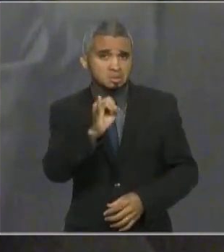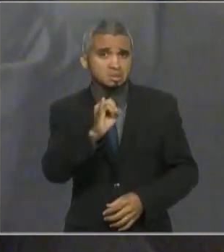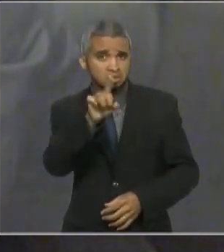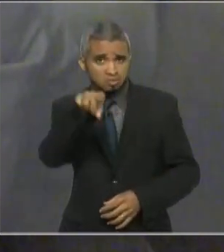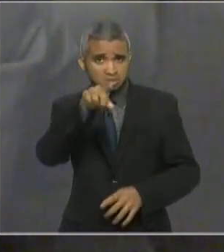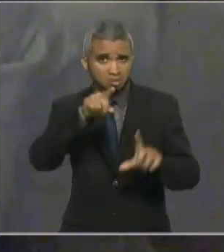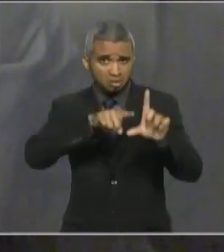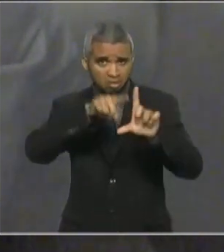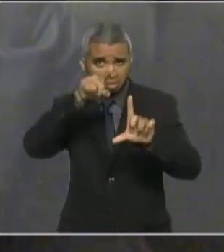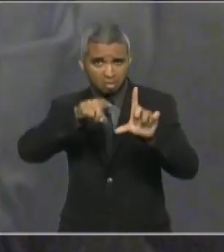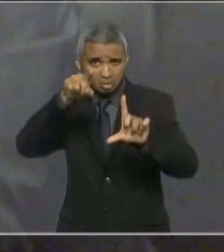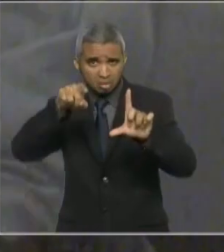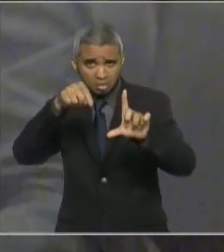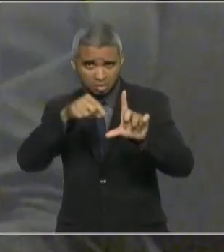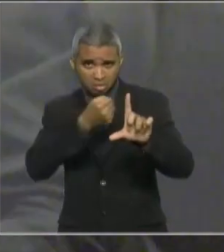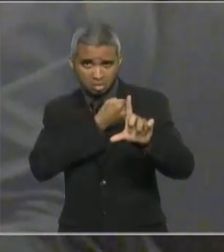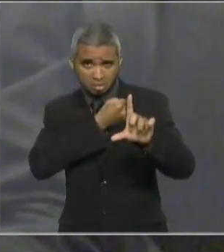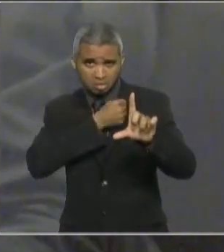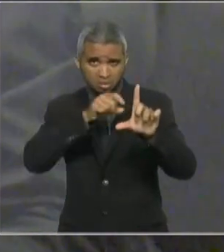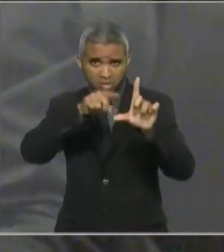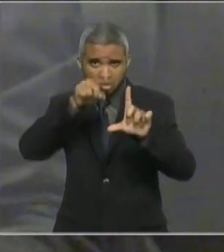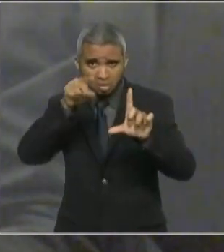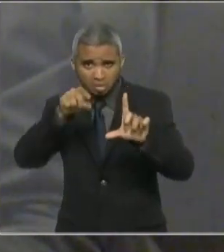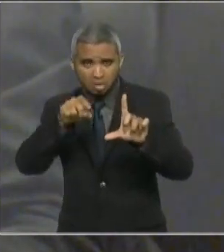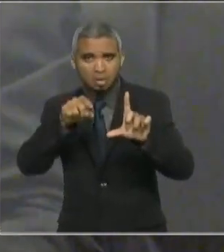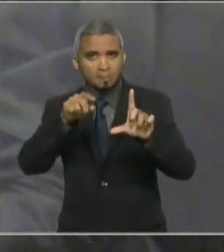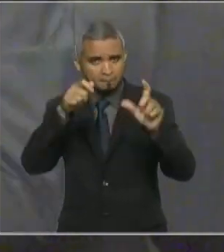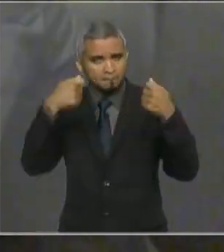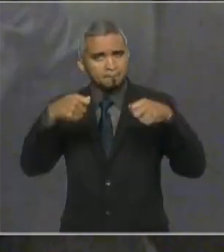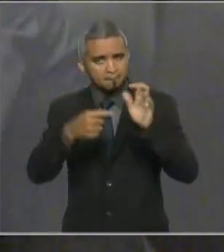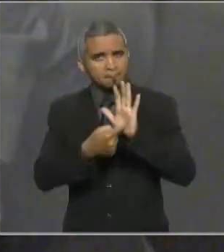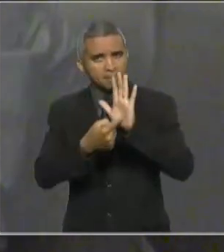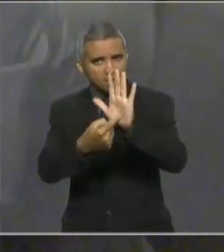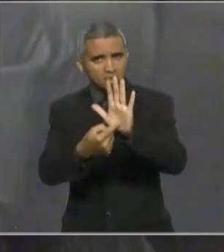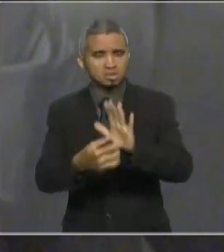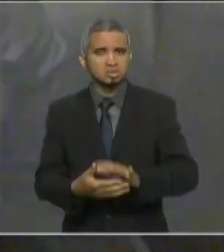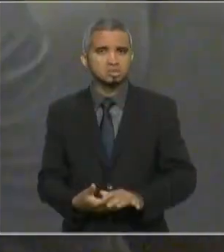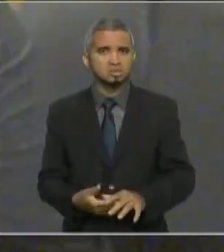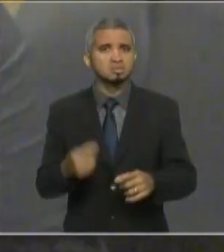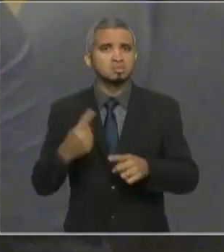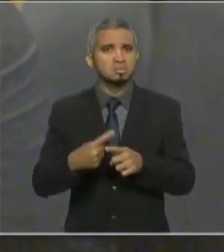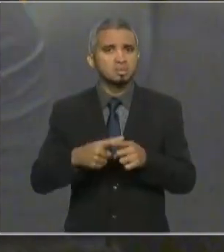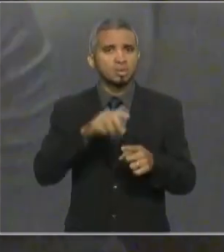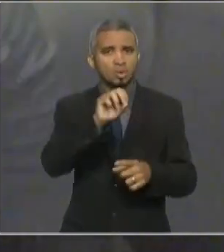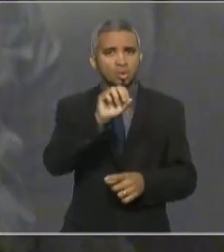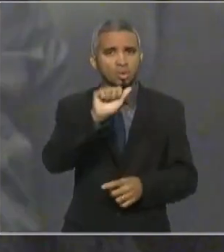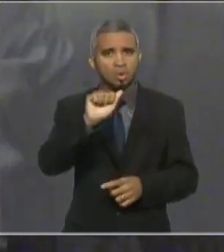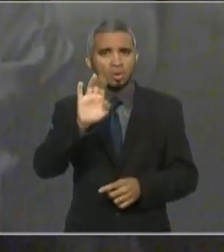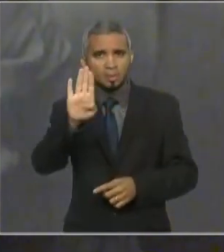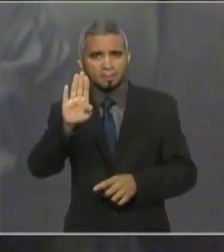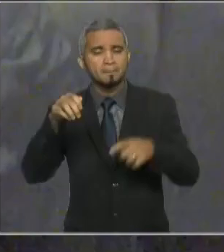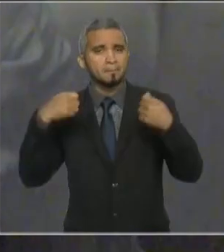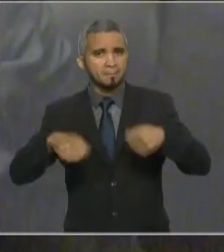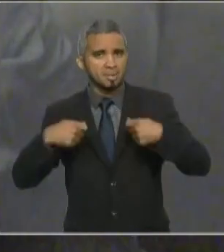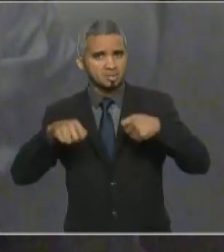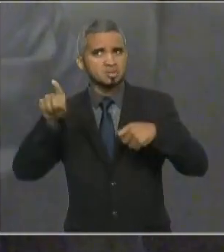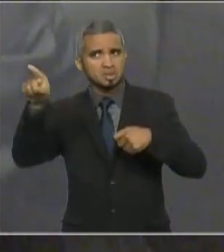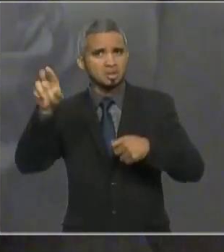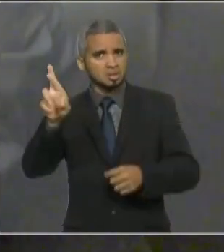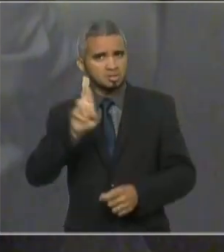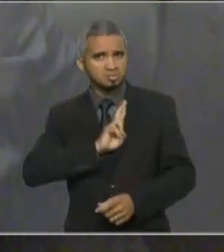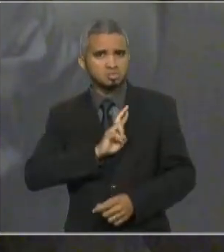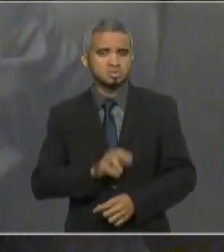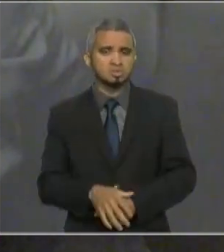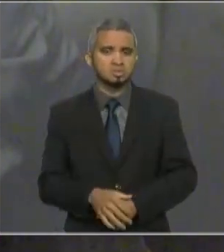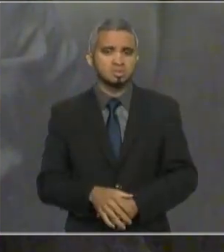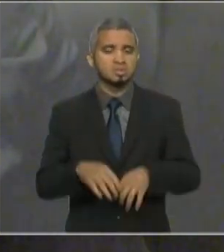dados, que expusesse, porque é importante a OAB se pronunciar também diante do pronunciamento de Vossa Excelência. É importante que